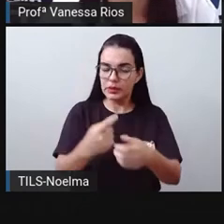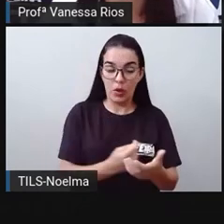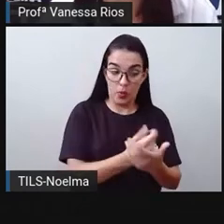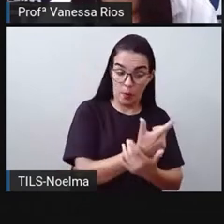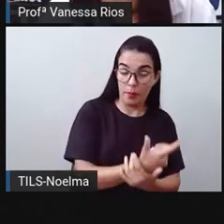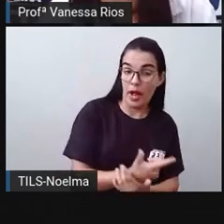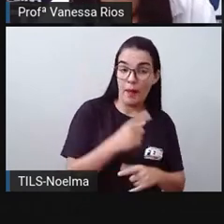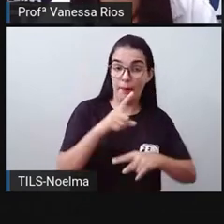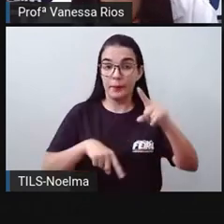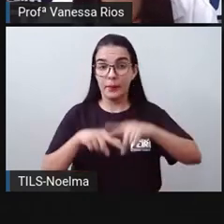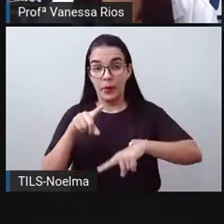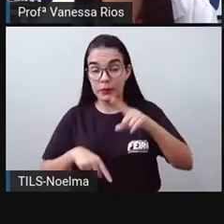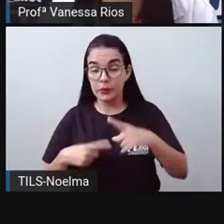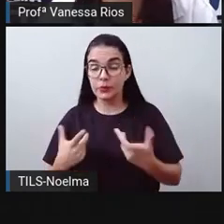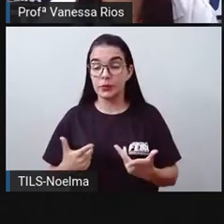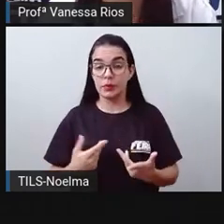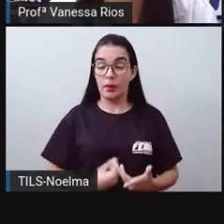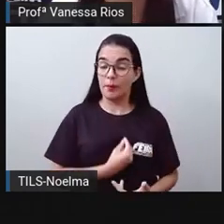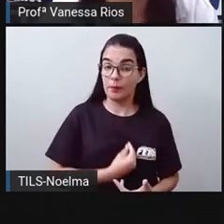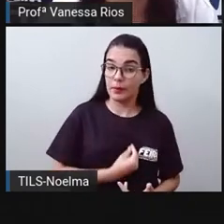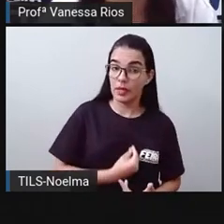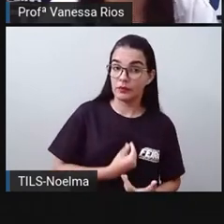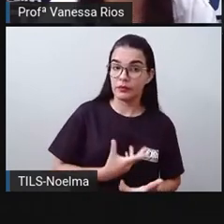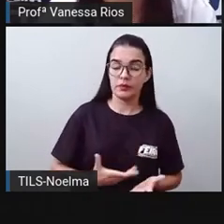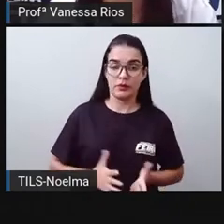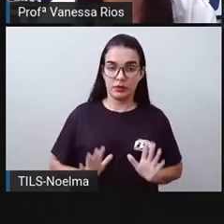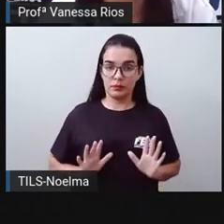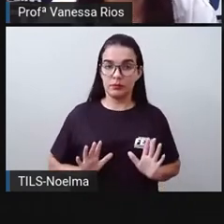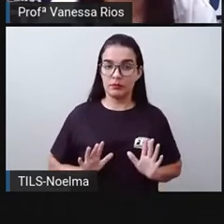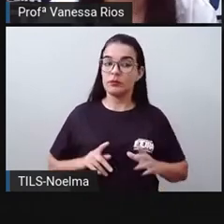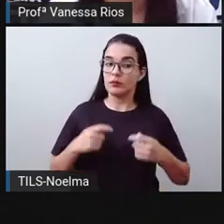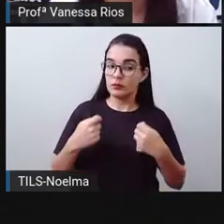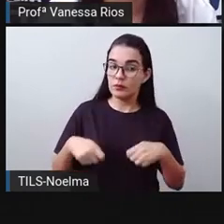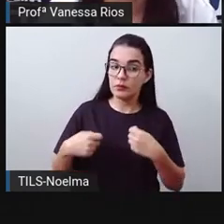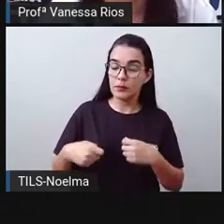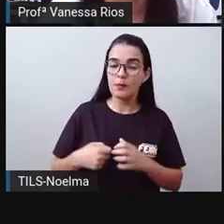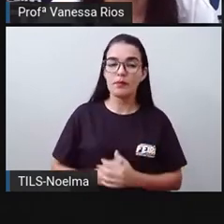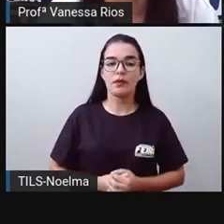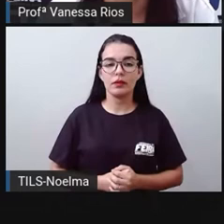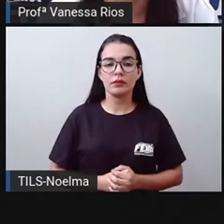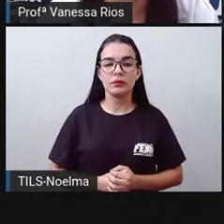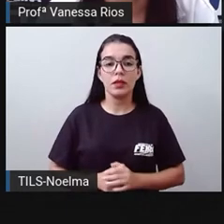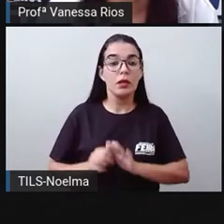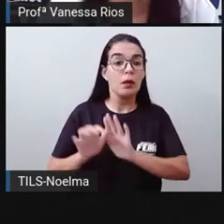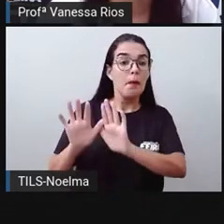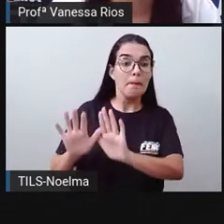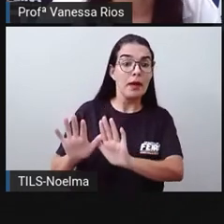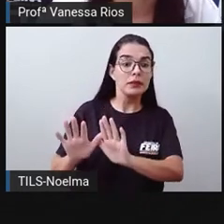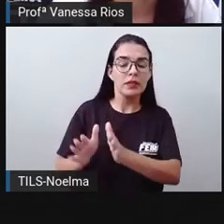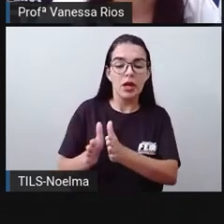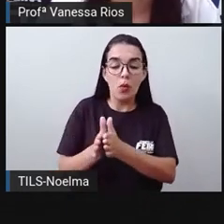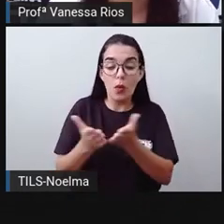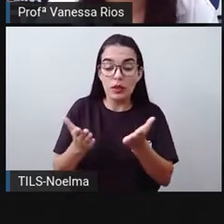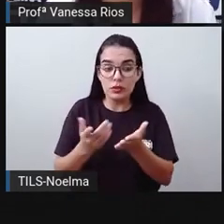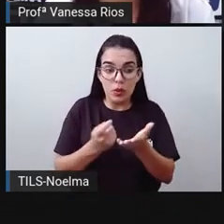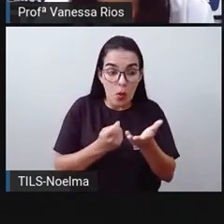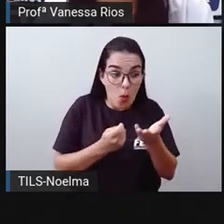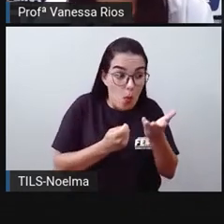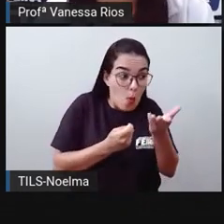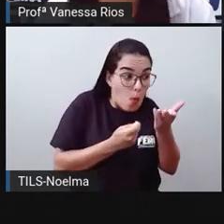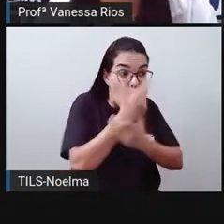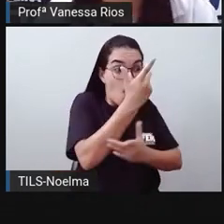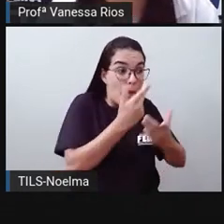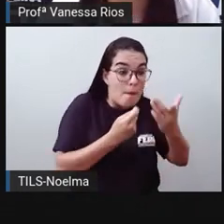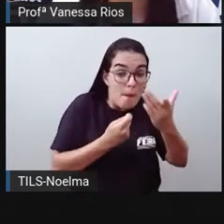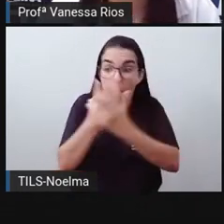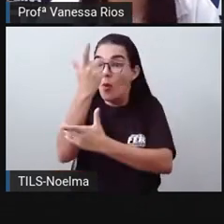diversos produtos que nós precisamos comprar, adquirir no nosso dia a dia. Quando a gente fala em